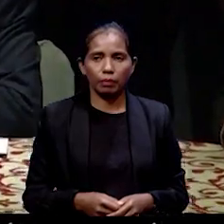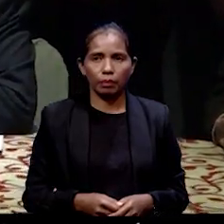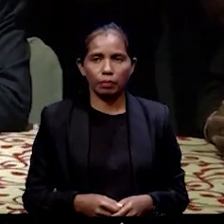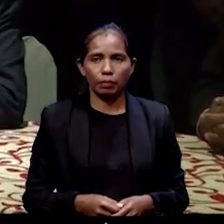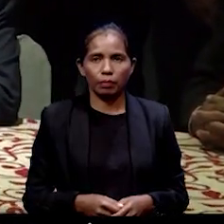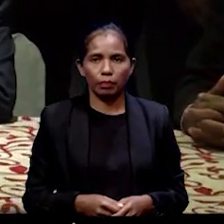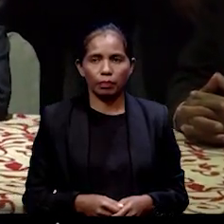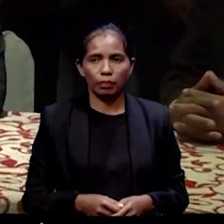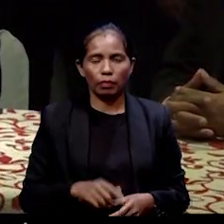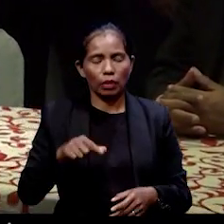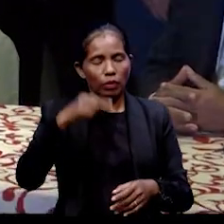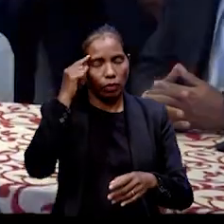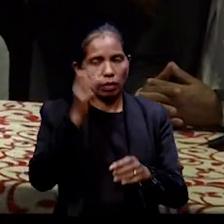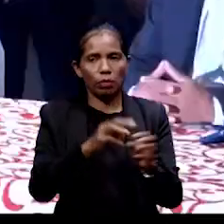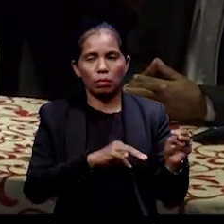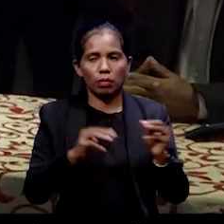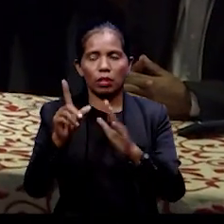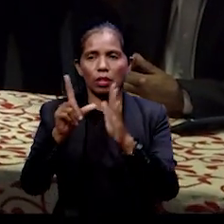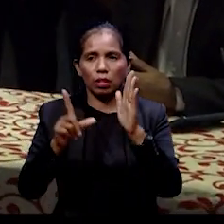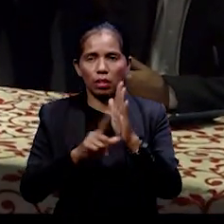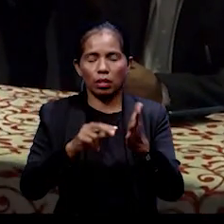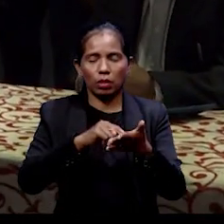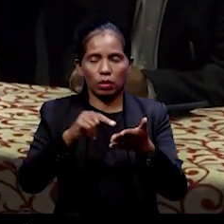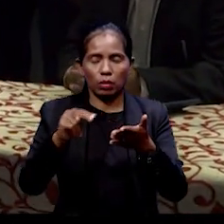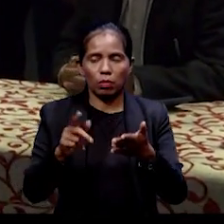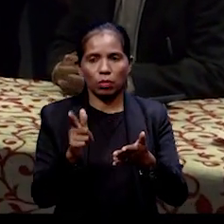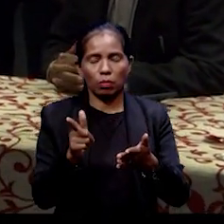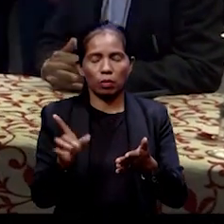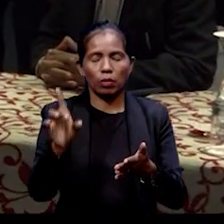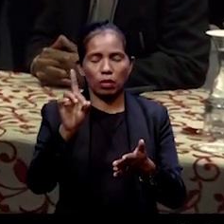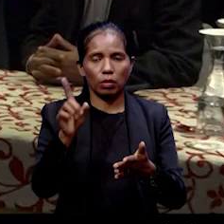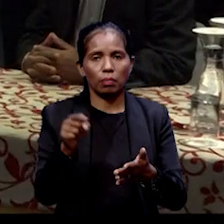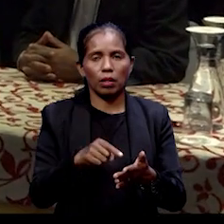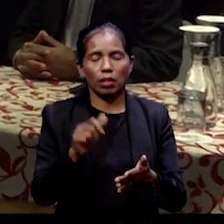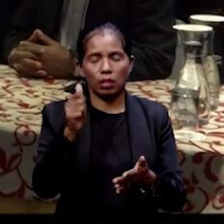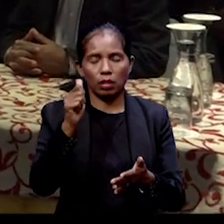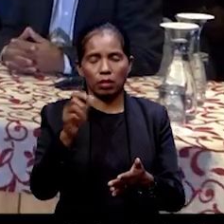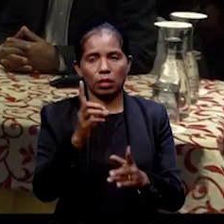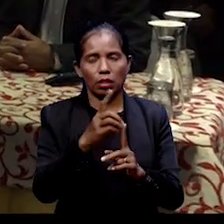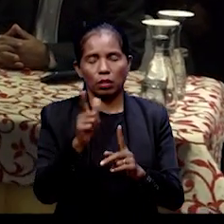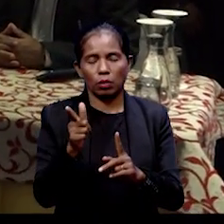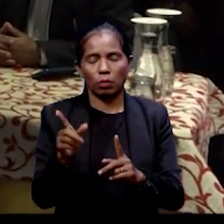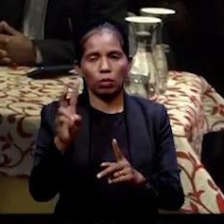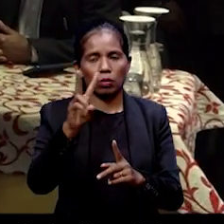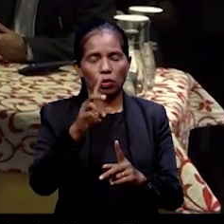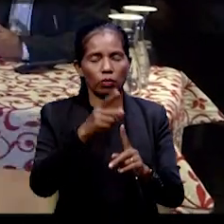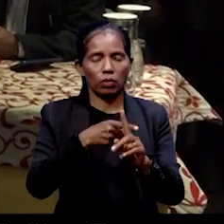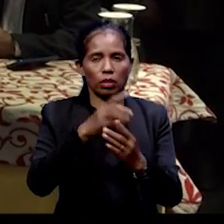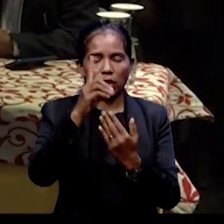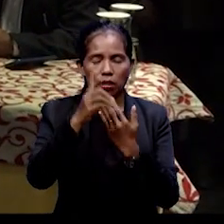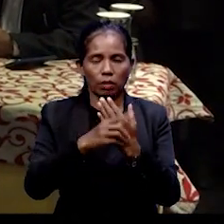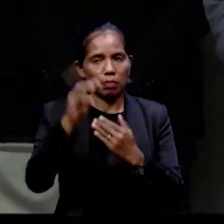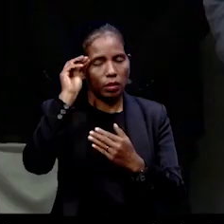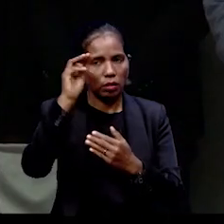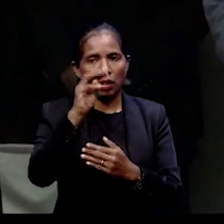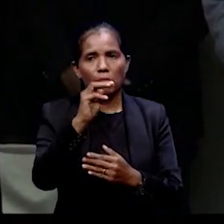Hafen Governo halu alterasaun dahuluk ba dekretu lain numero ron resing hitu bara ring rosan ulu, lorong ron resin rua Dezembro, Ministeru Obras Publika,